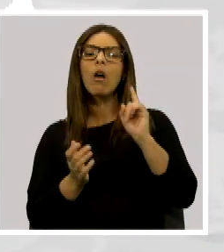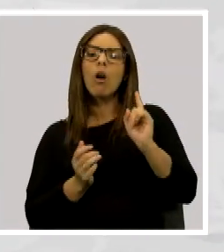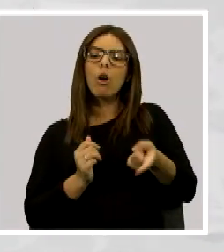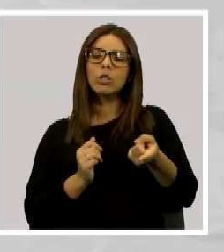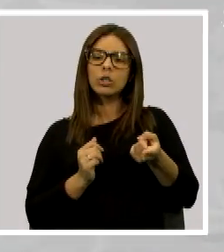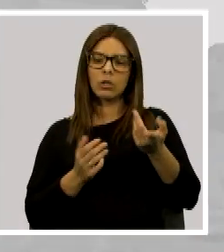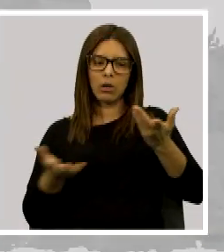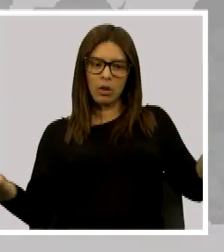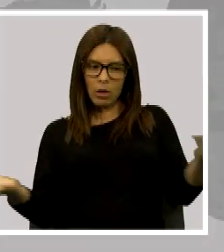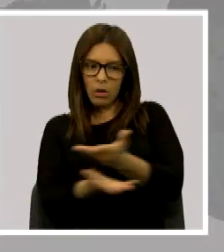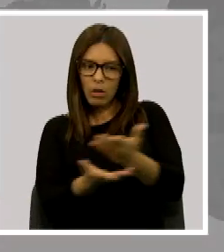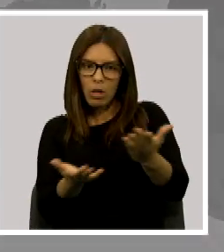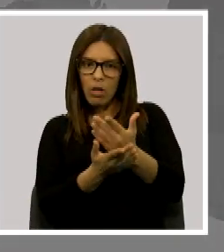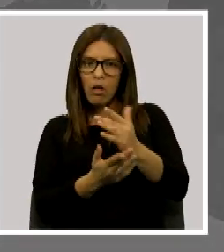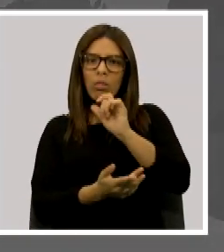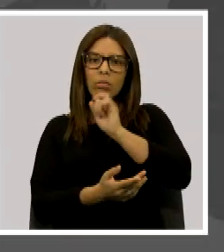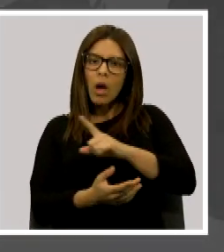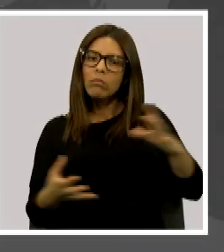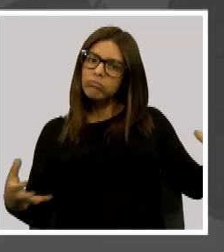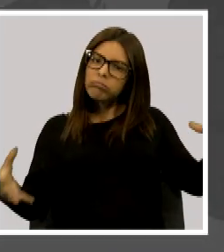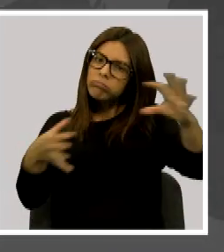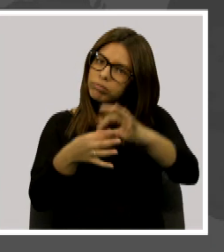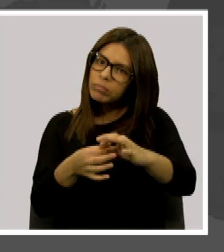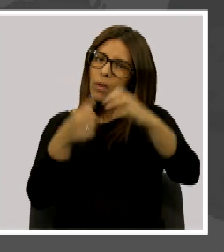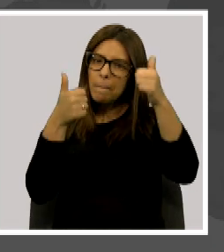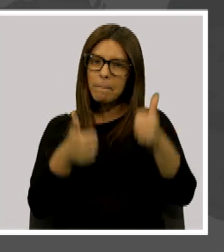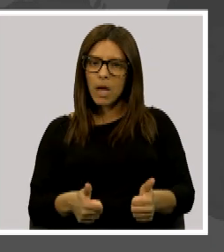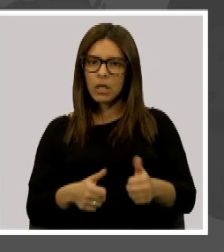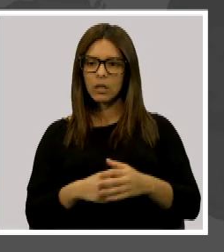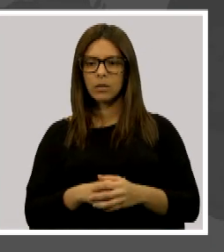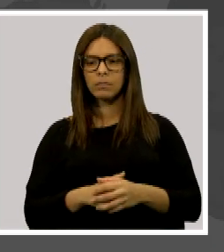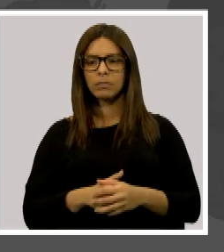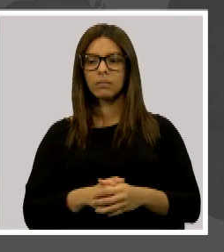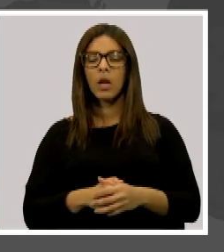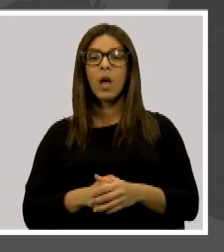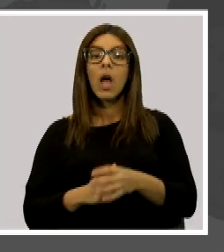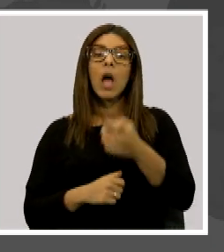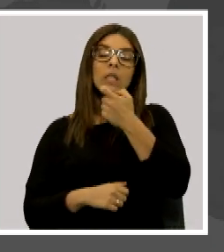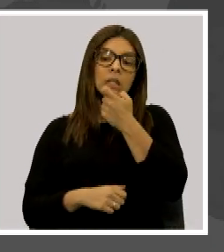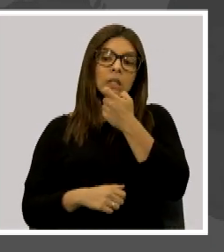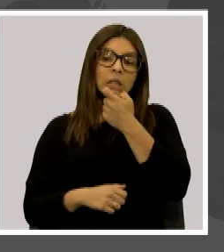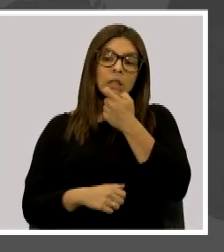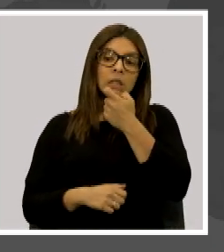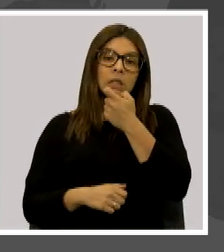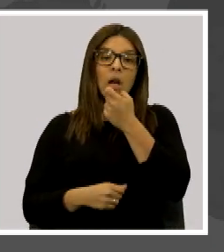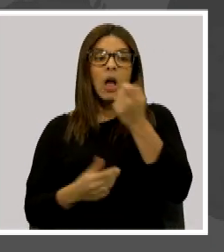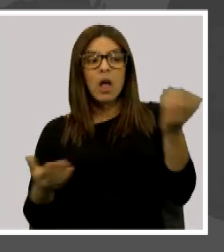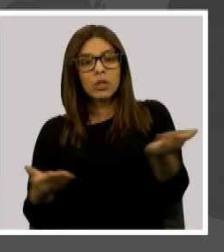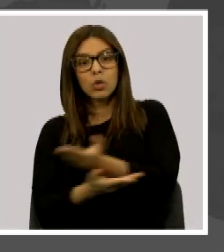Isso é certo. Agora, também temos que compreender esse fenómeno e esse desenvolvimento